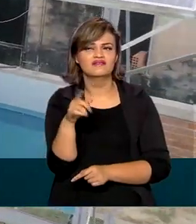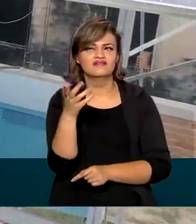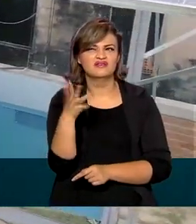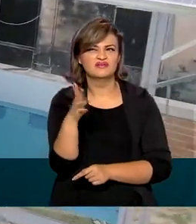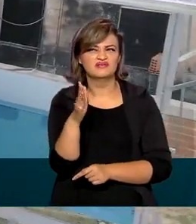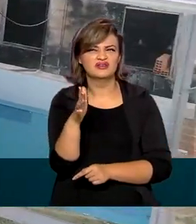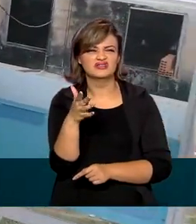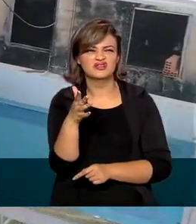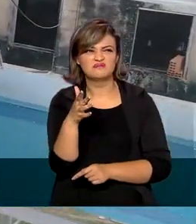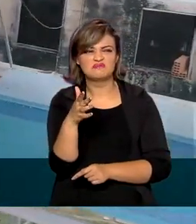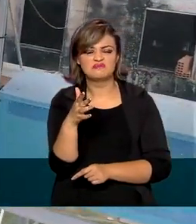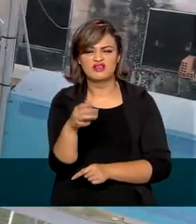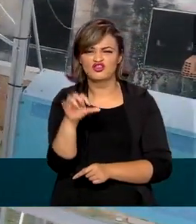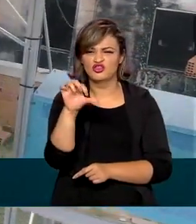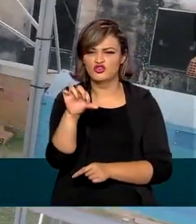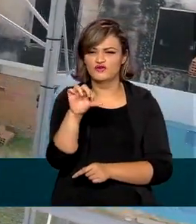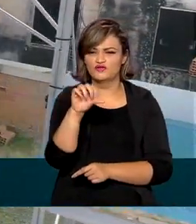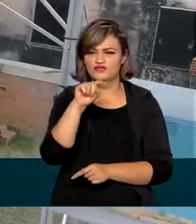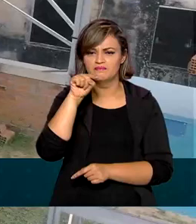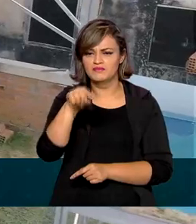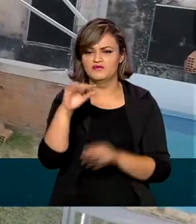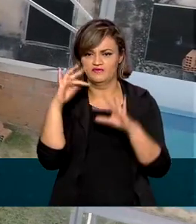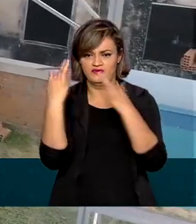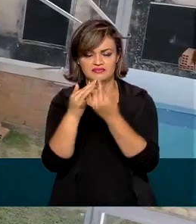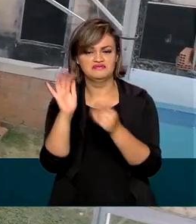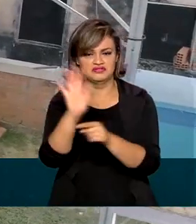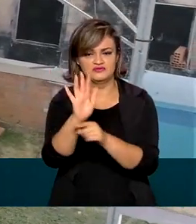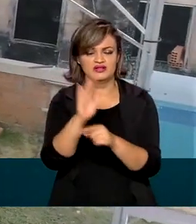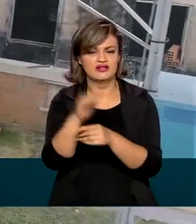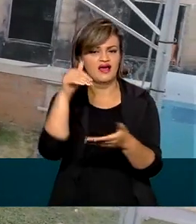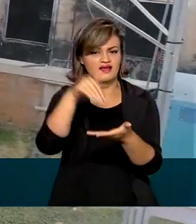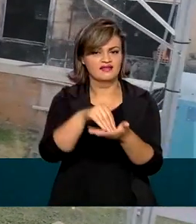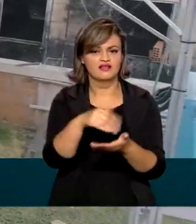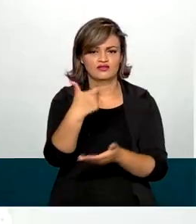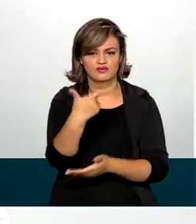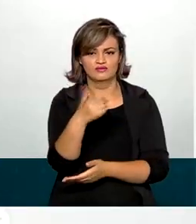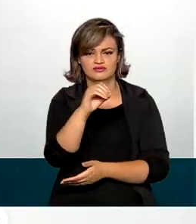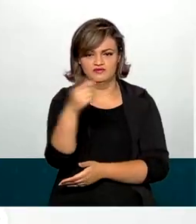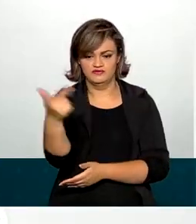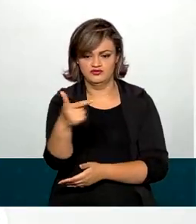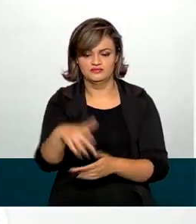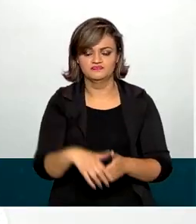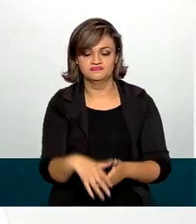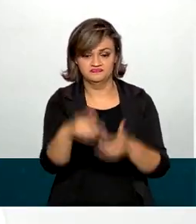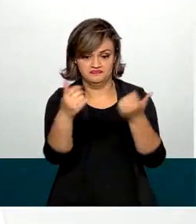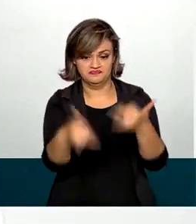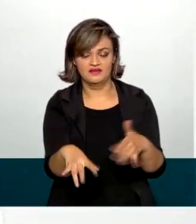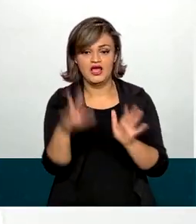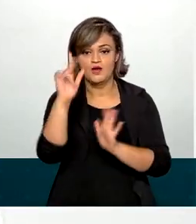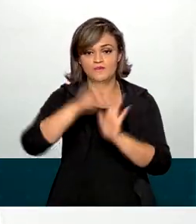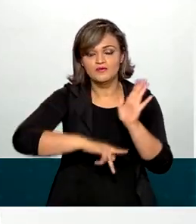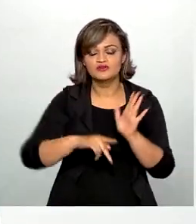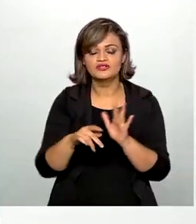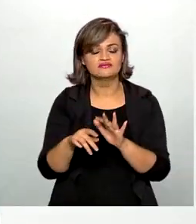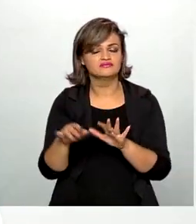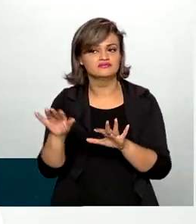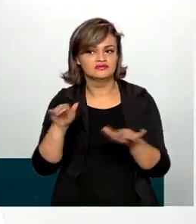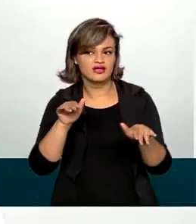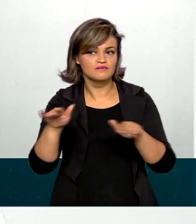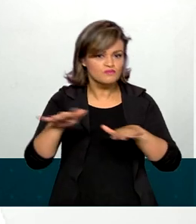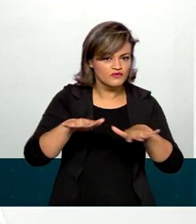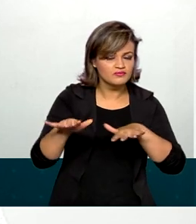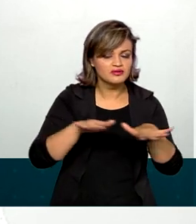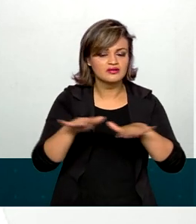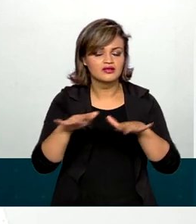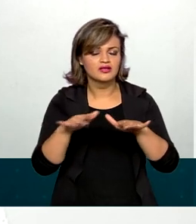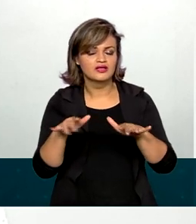aproximadamente nove mil famílias até 2022 o projeto está em fase de mobilização e